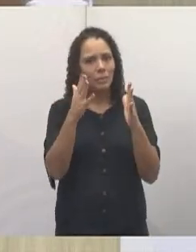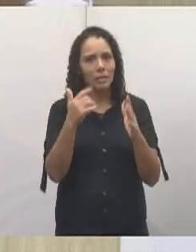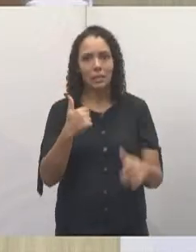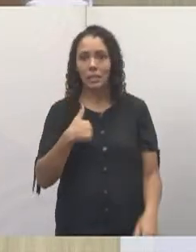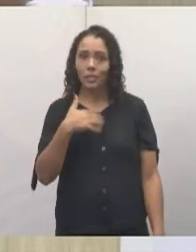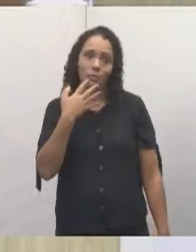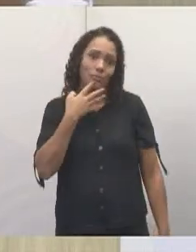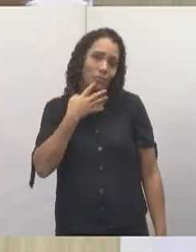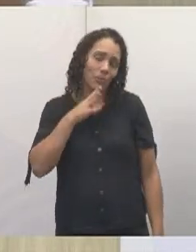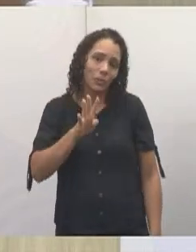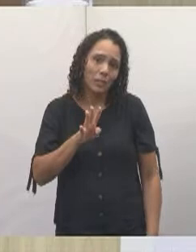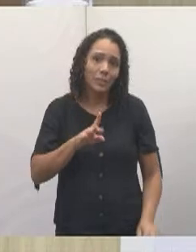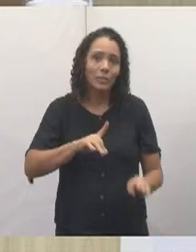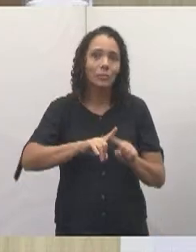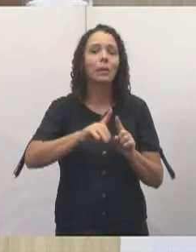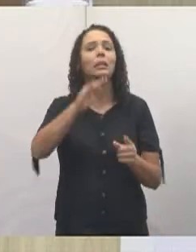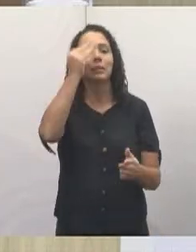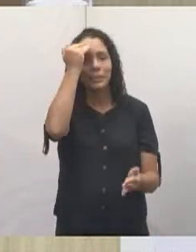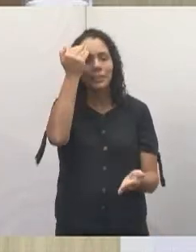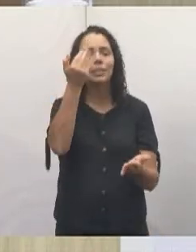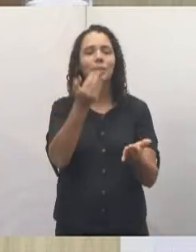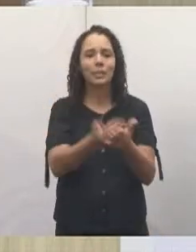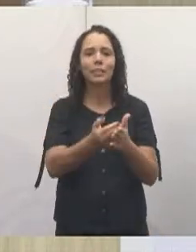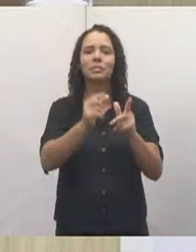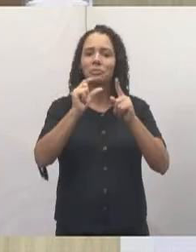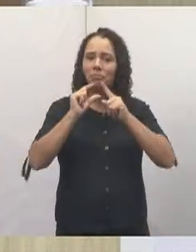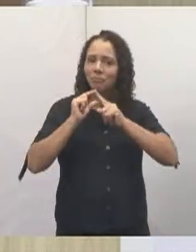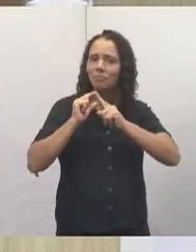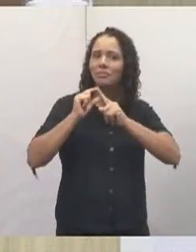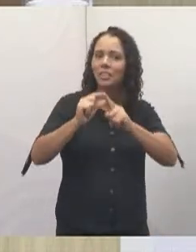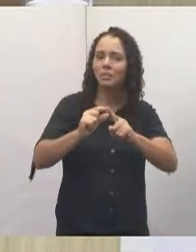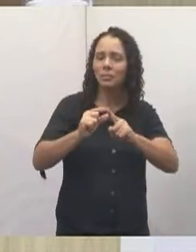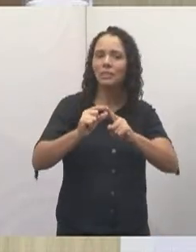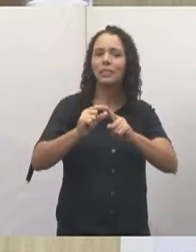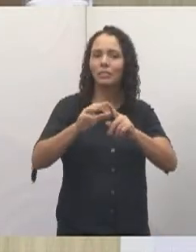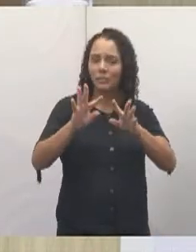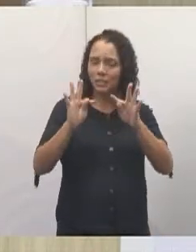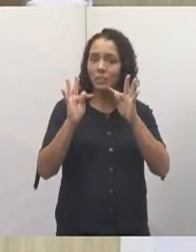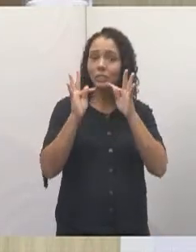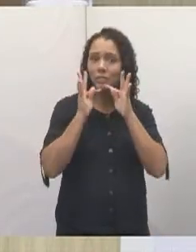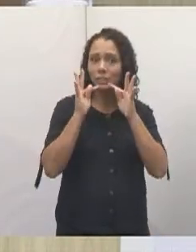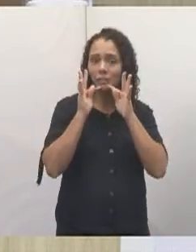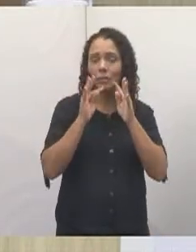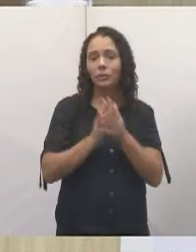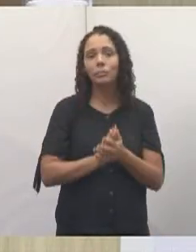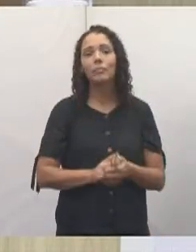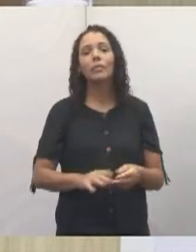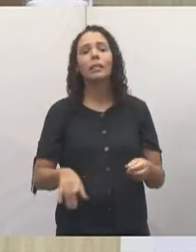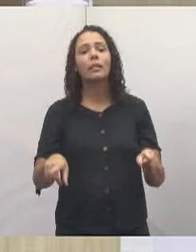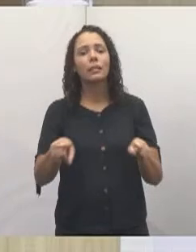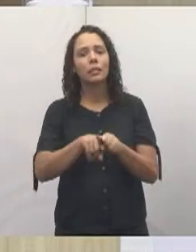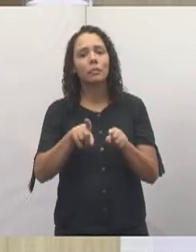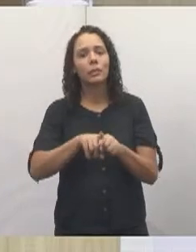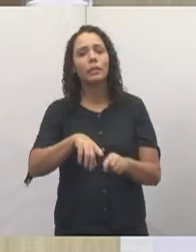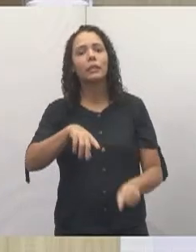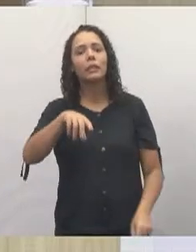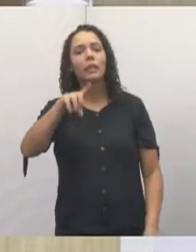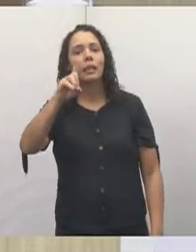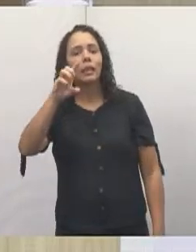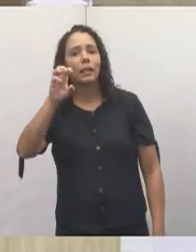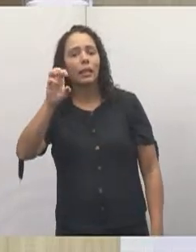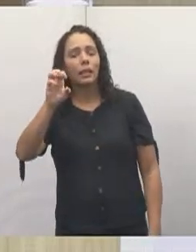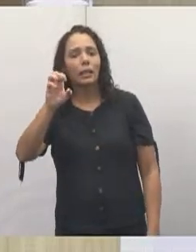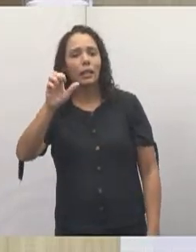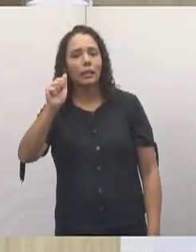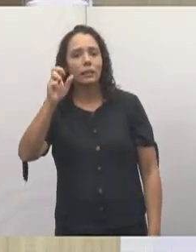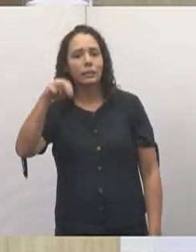depoimentos que foram feitos aqui, com relação a cada um de vocês. A Danessa, que é uma conhecida da gente também, a gente sabe da